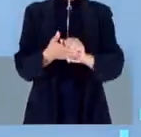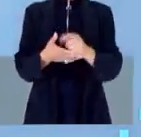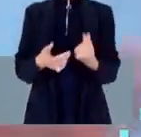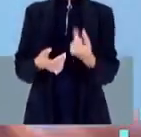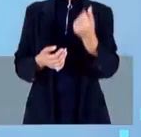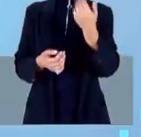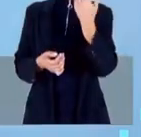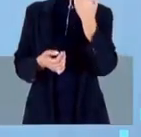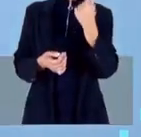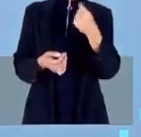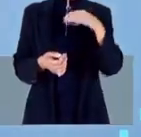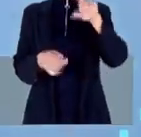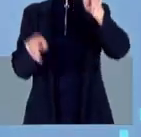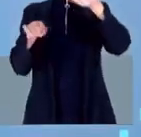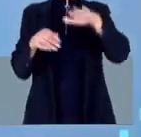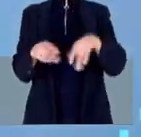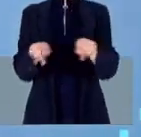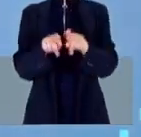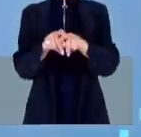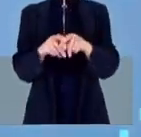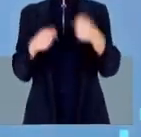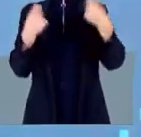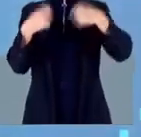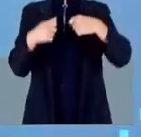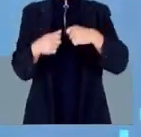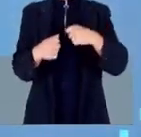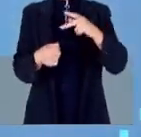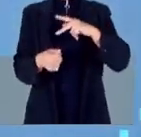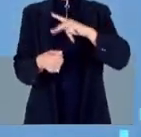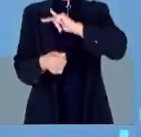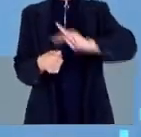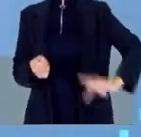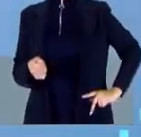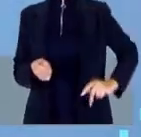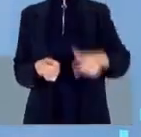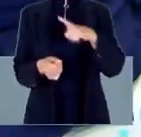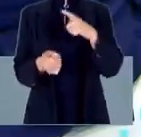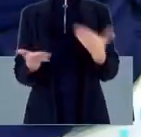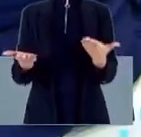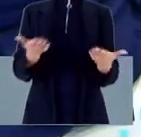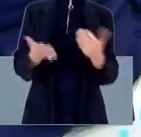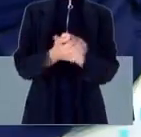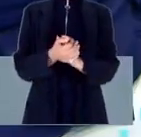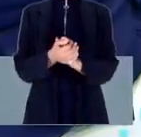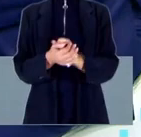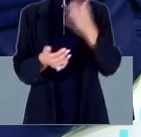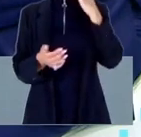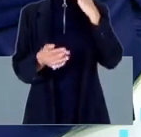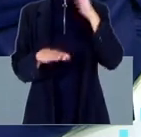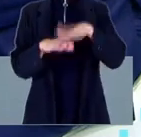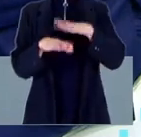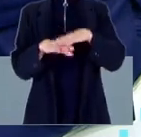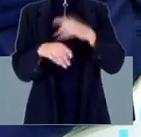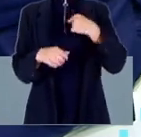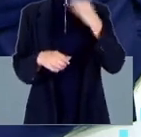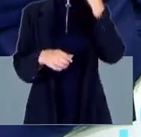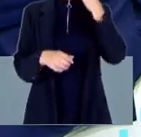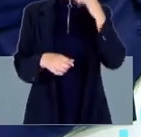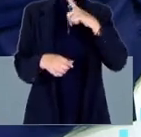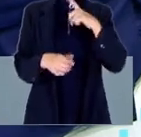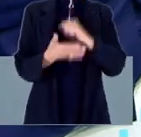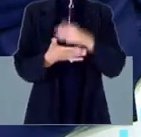caem no Brasil mas para isso nós precisamos de um presidente da república que tem a moderação equilíbrio diálogo saiba fazer eu tenho experiência